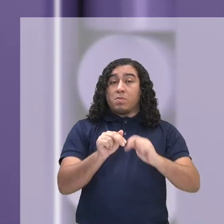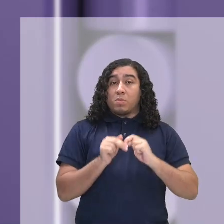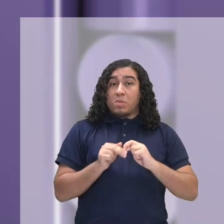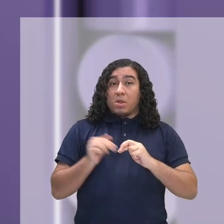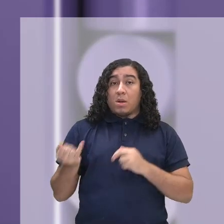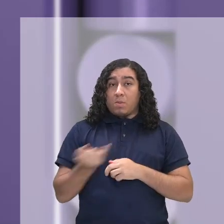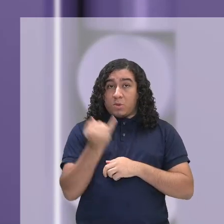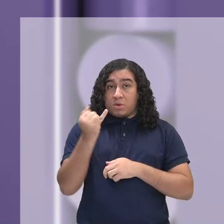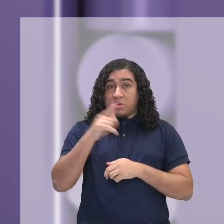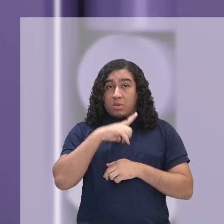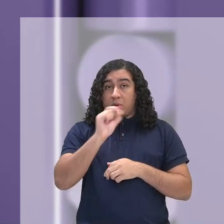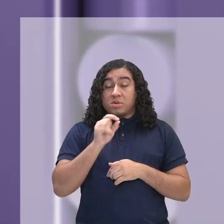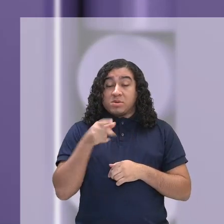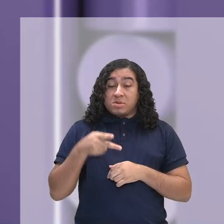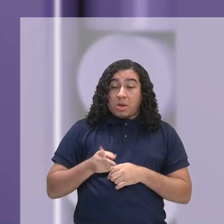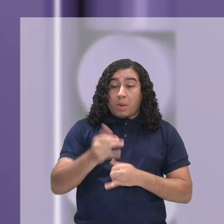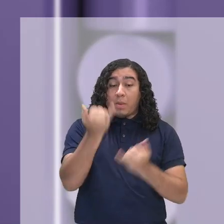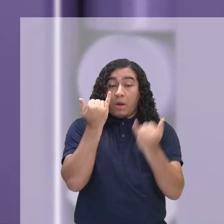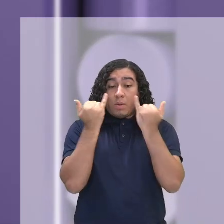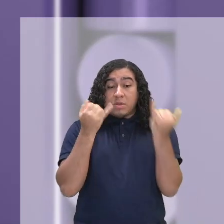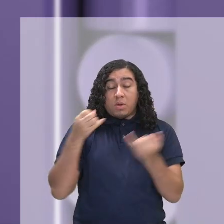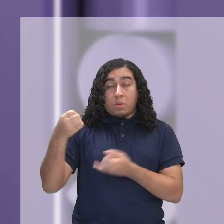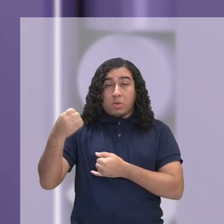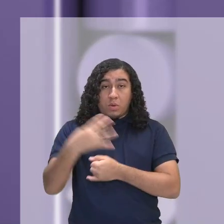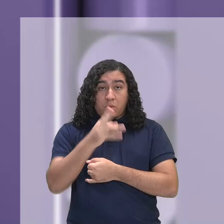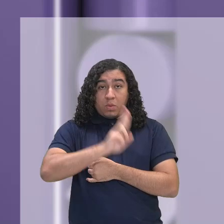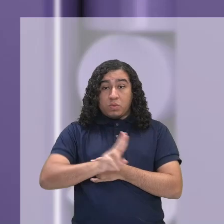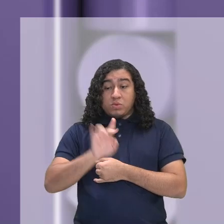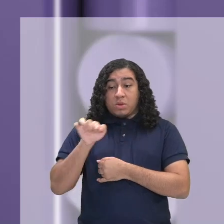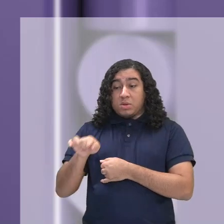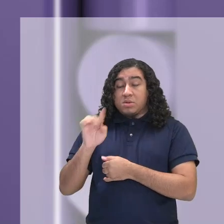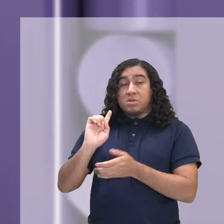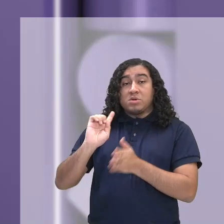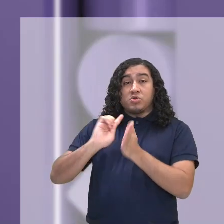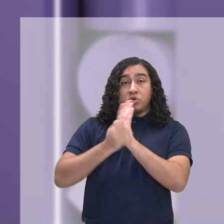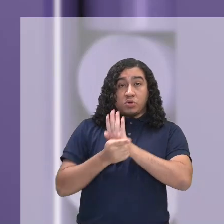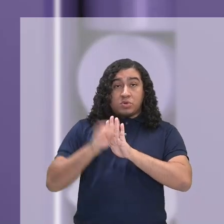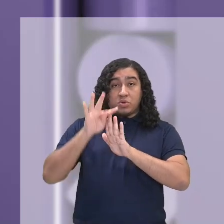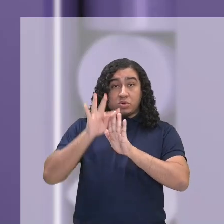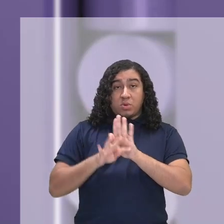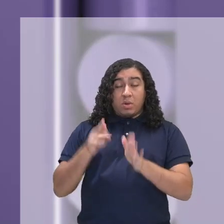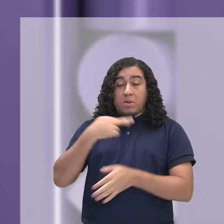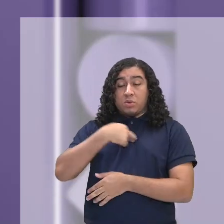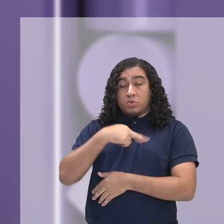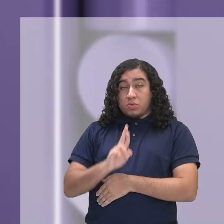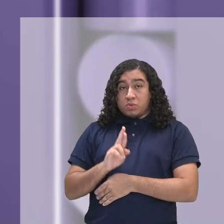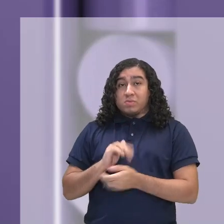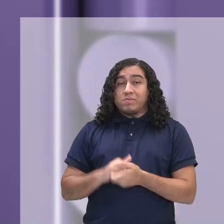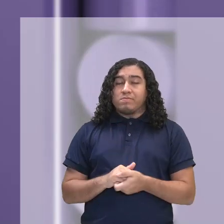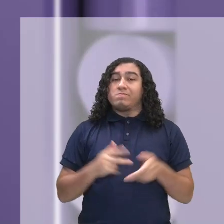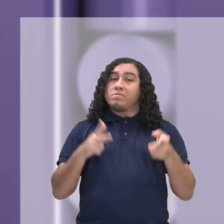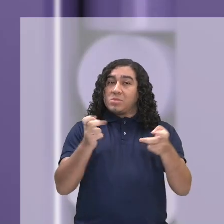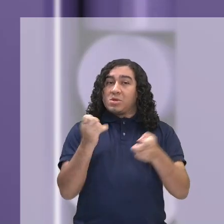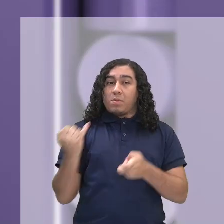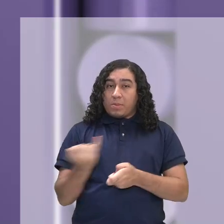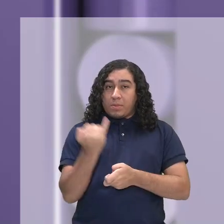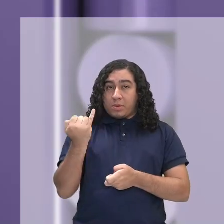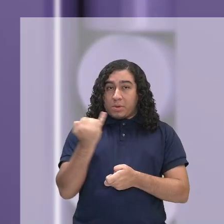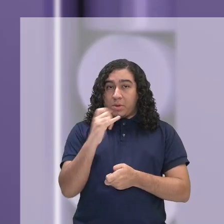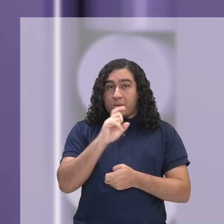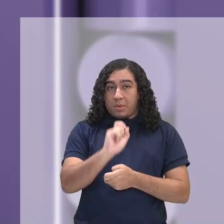importante atualizar, né, com os livros religiosos. Então, vejam só como é importante,